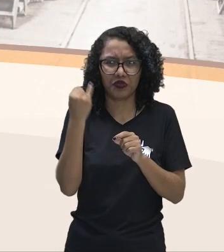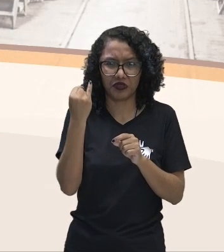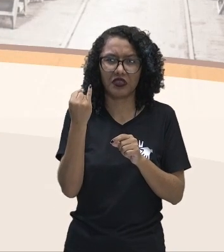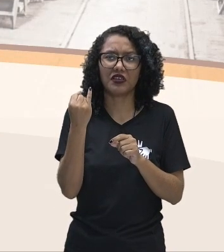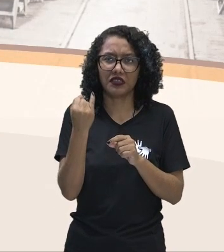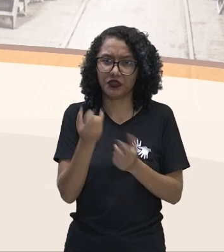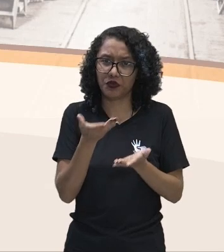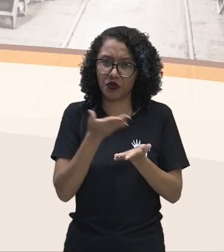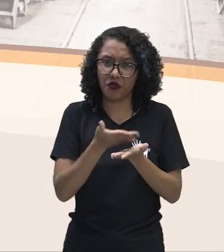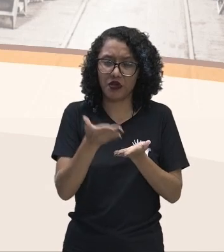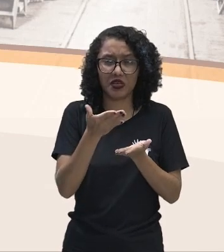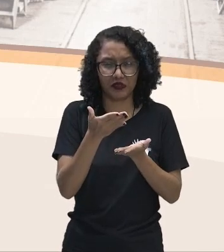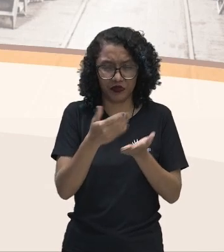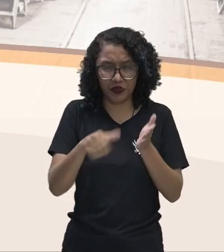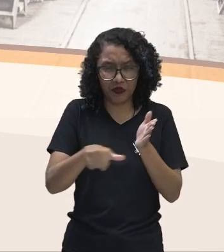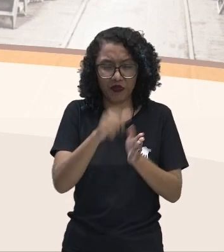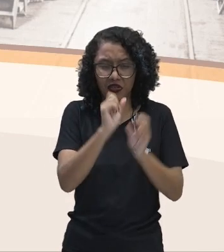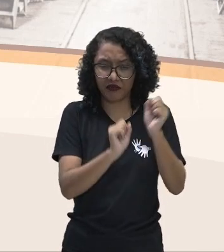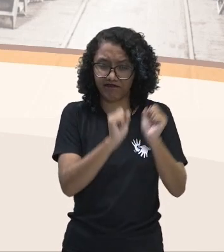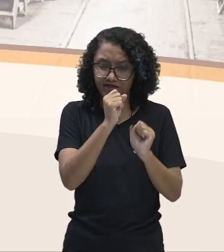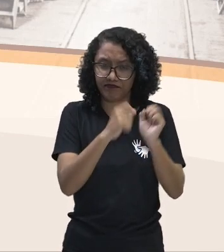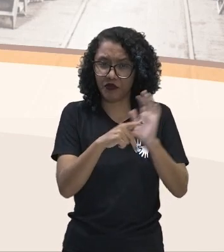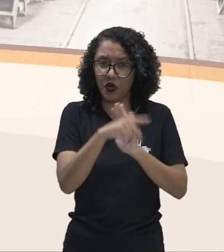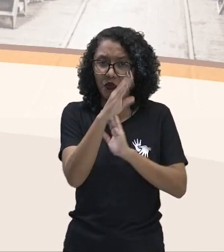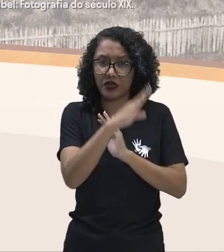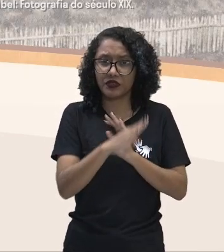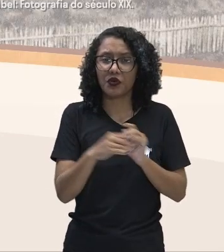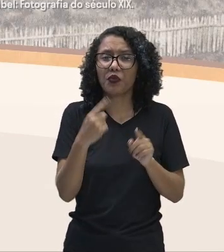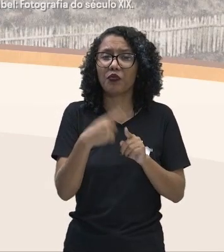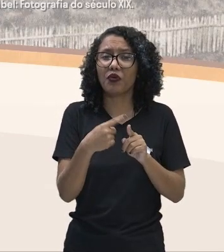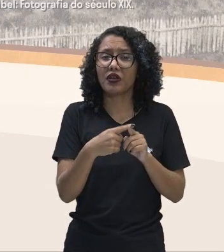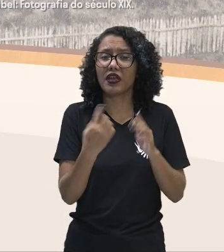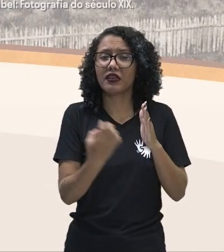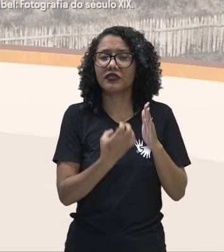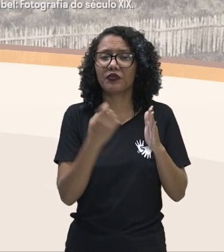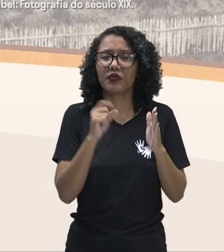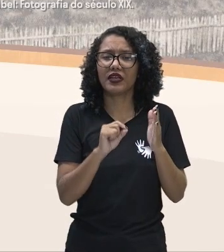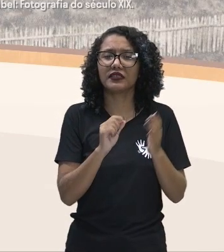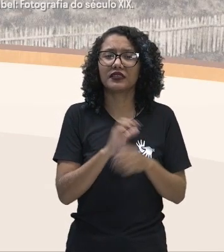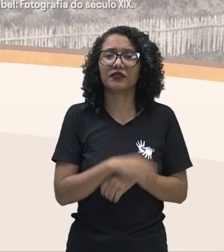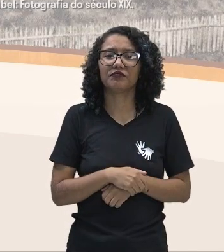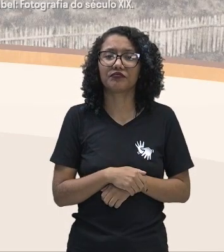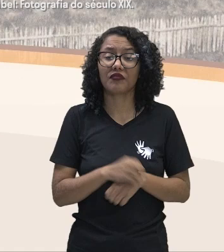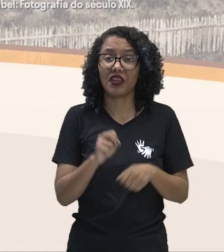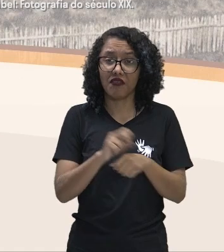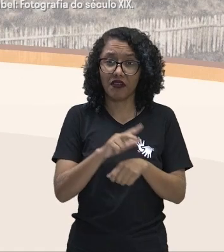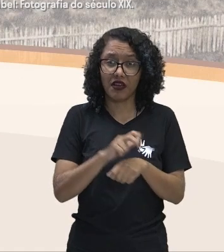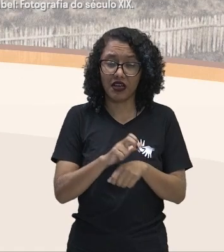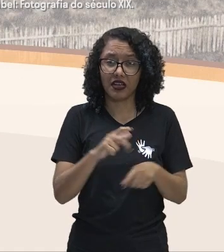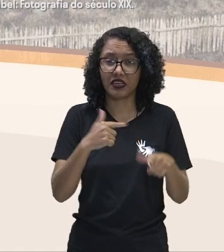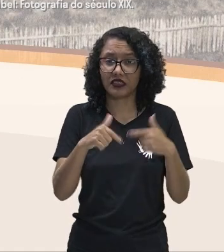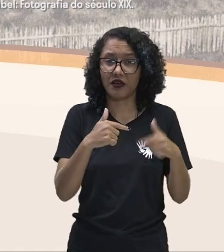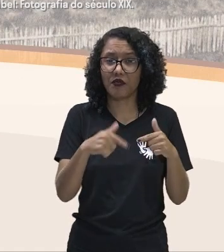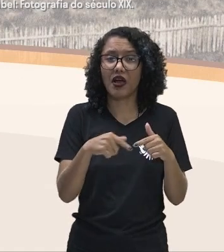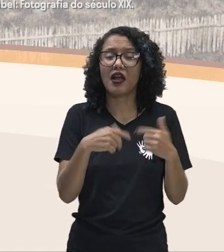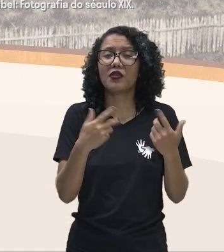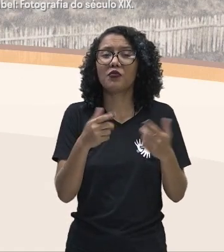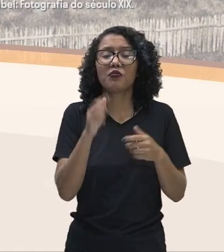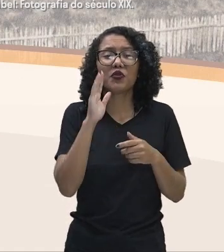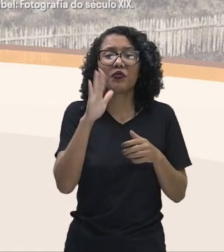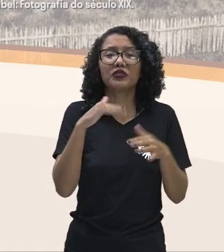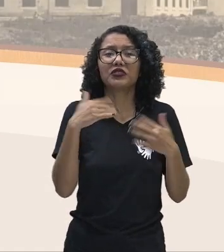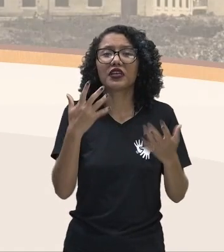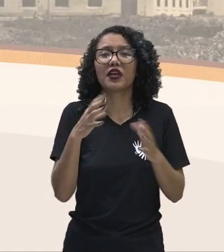indústrias brasileiras, visto que as indústrias vão empregar principalmente quem? Essa mão de obra estrangeira que está chegando